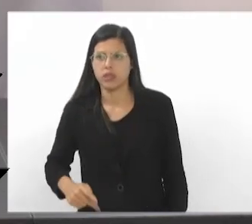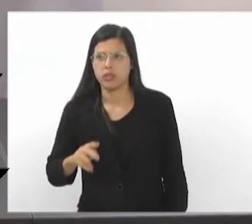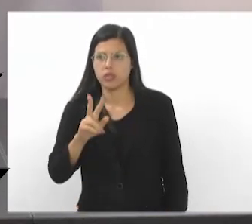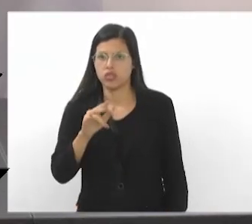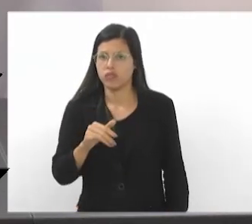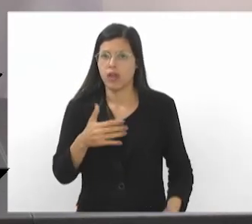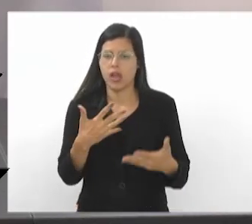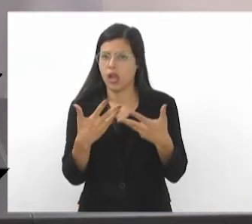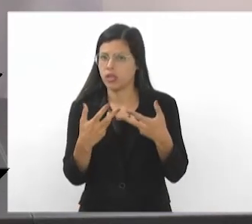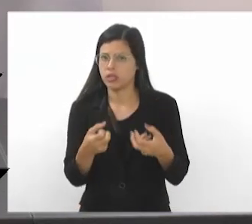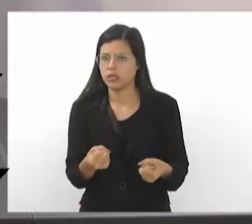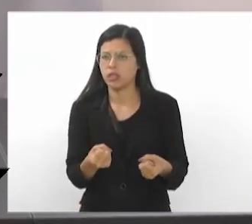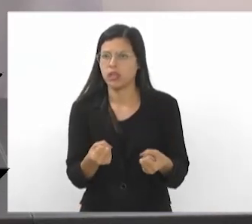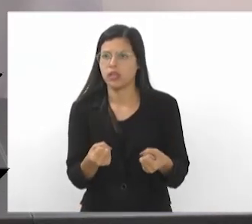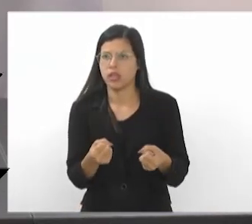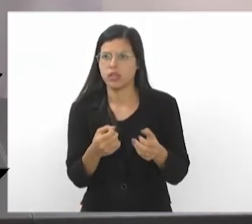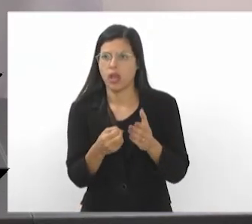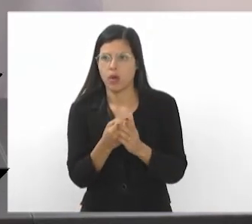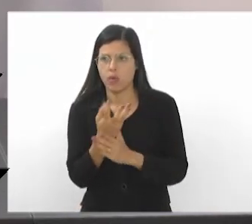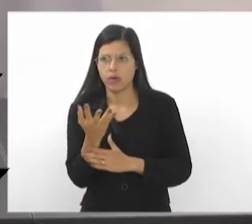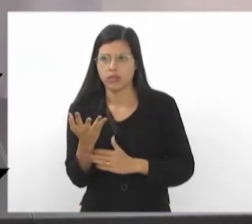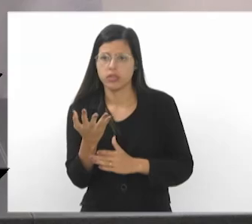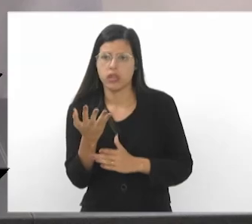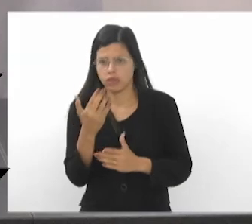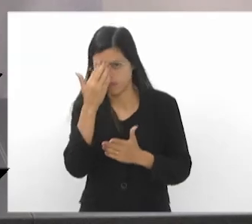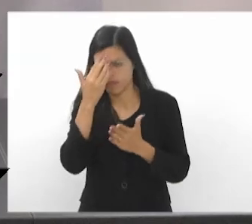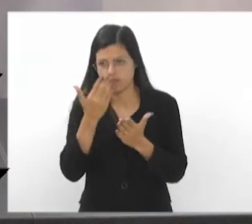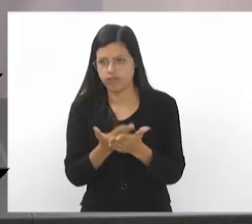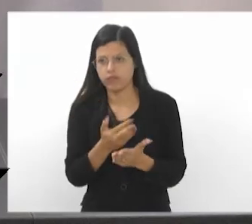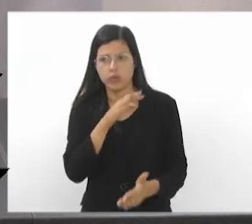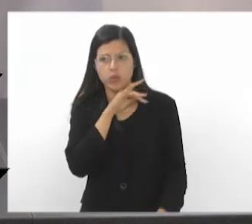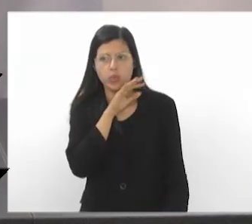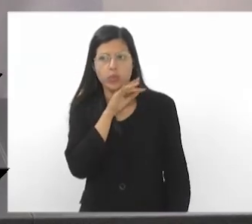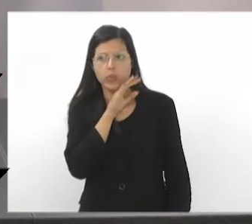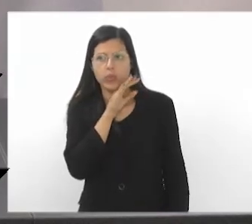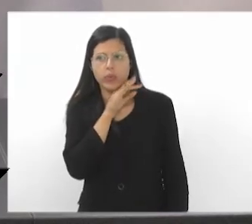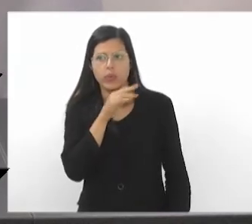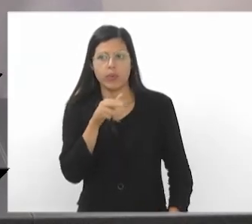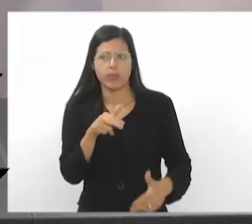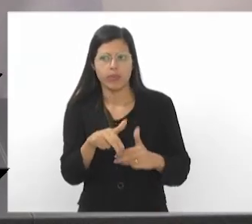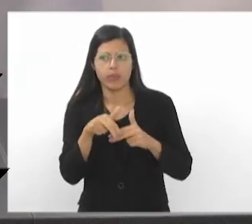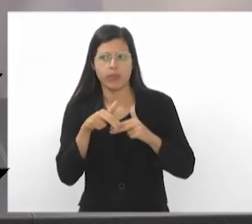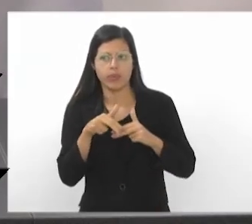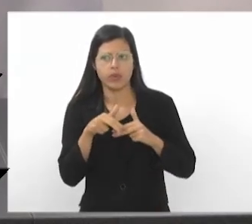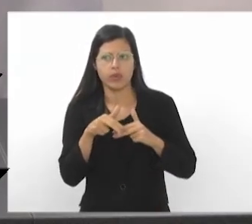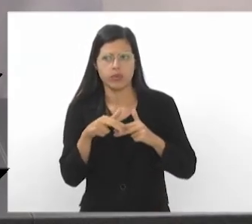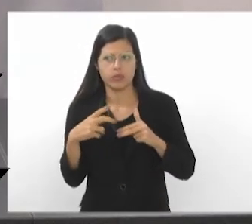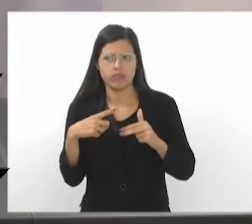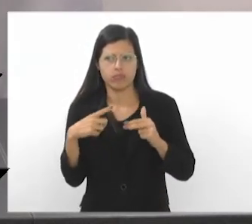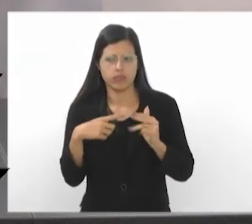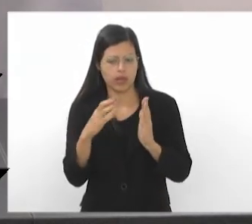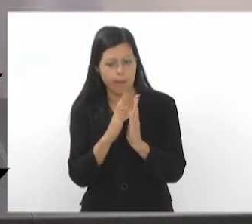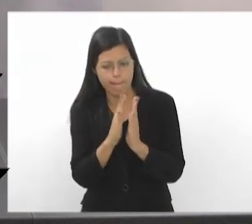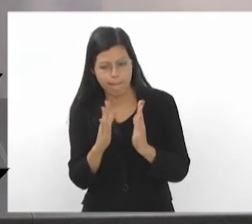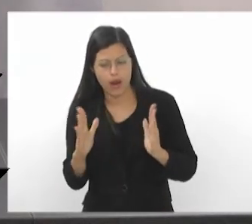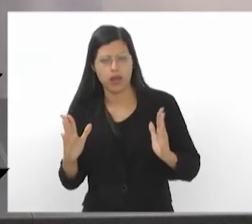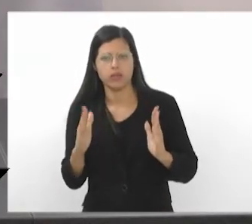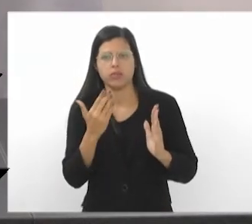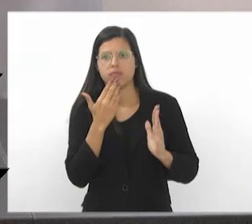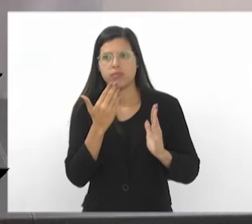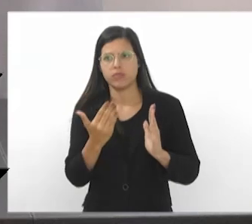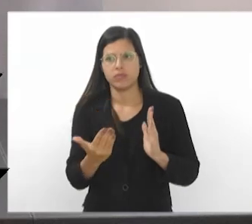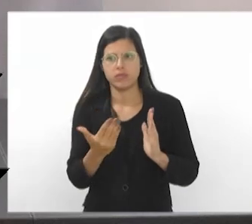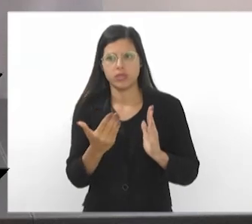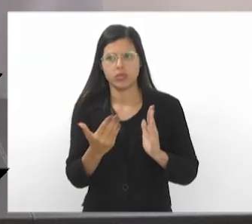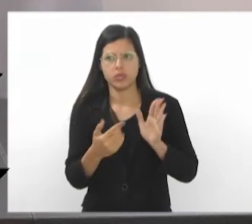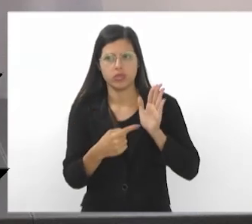Acho ruim. Pouco provável. Mas está aí o motivo de ter esse prazo exíguo aí e o pedido de apresentar ao